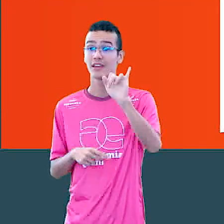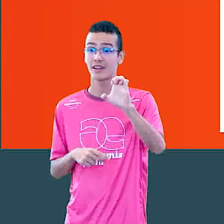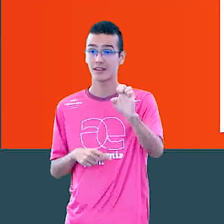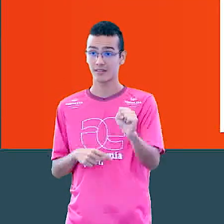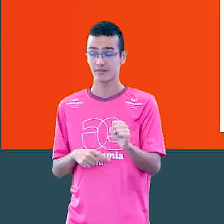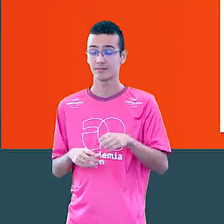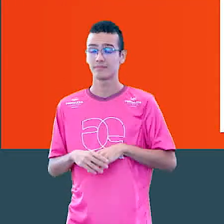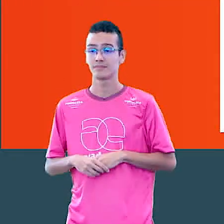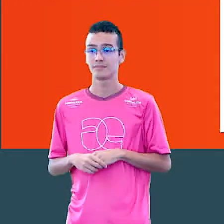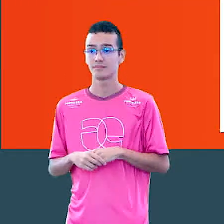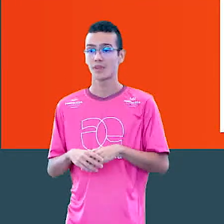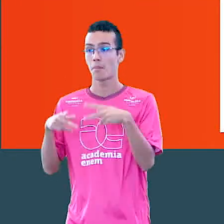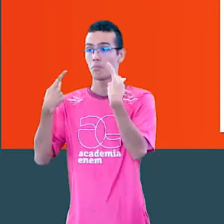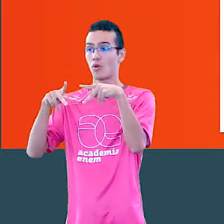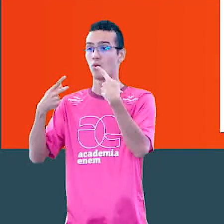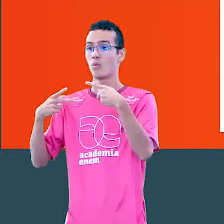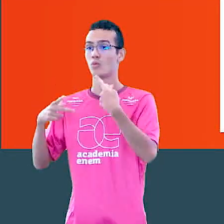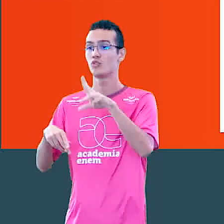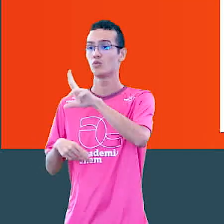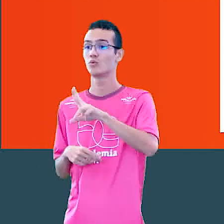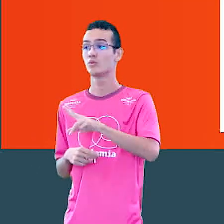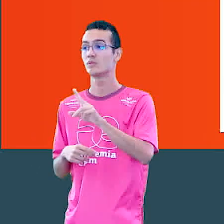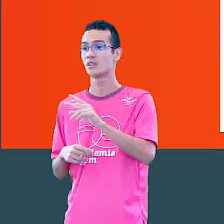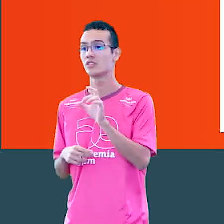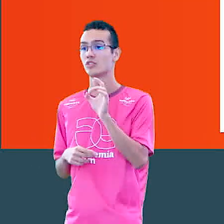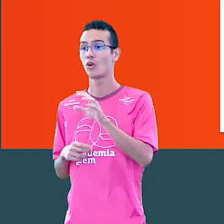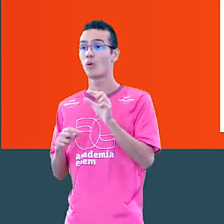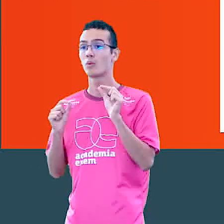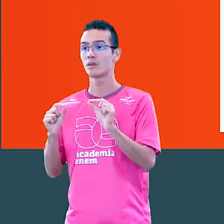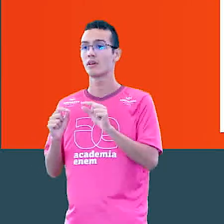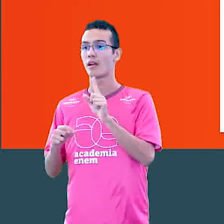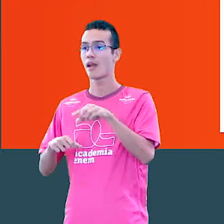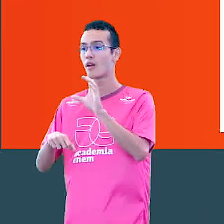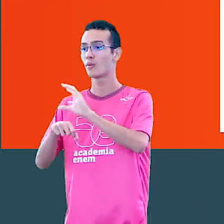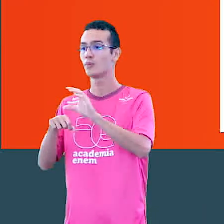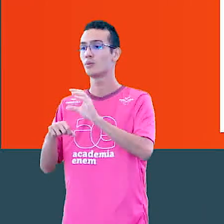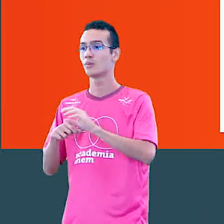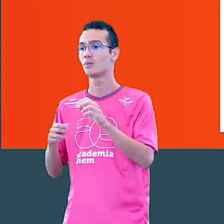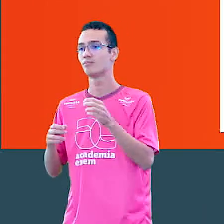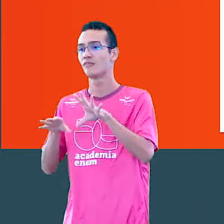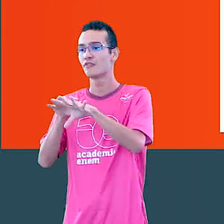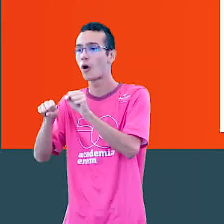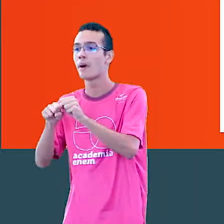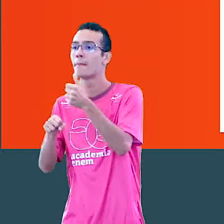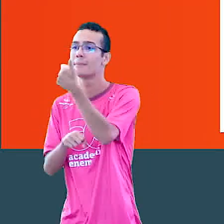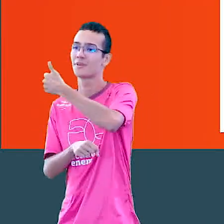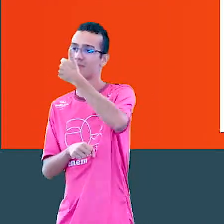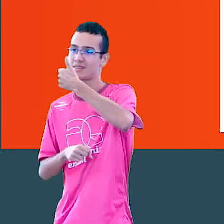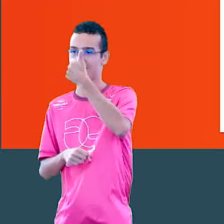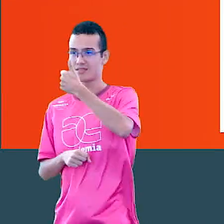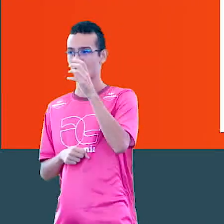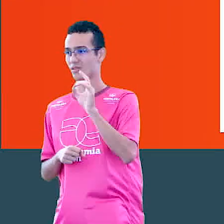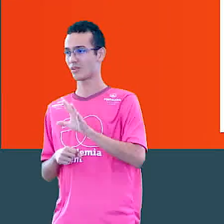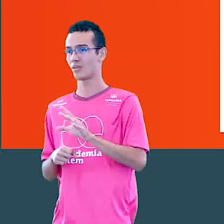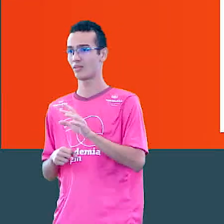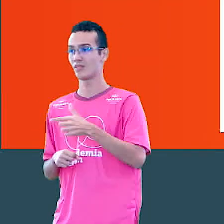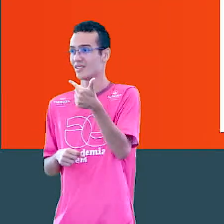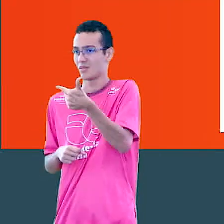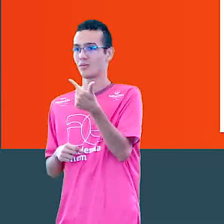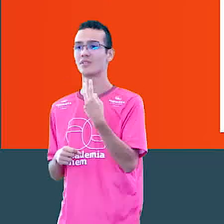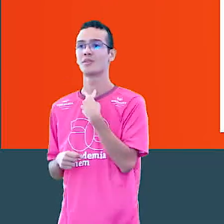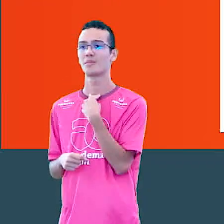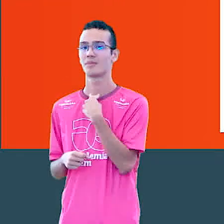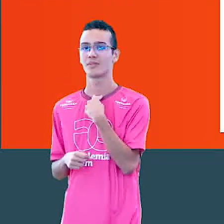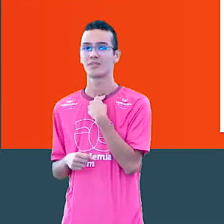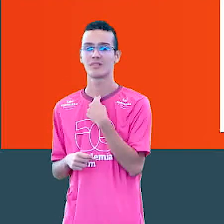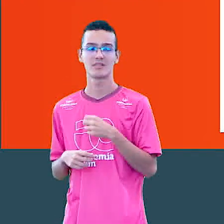permitido para a primeira graduação. Foi o que eu coloquei lá em cima, tá? Ó, apenas para a primeira graduação.